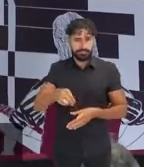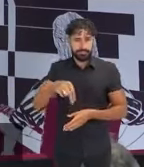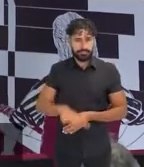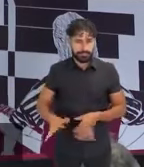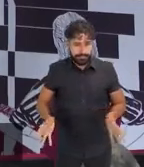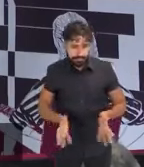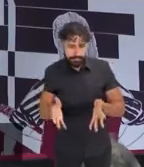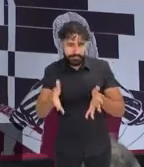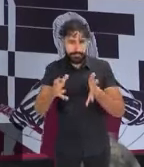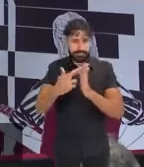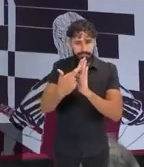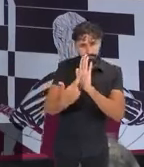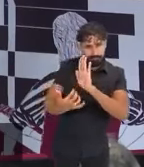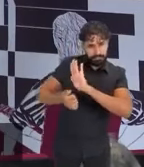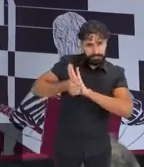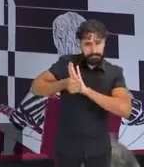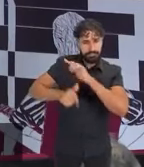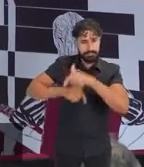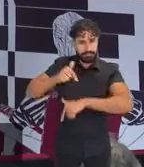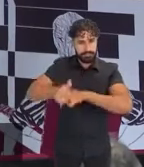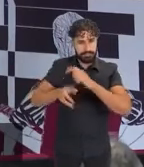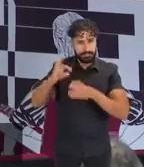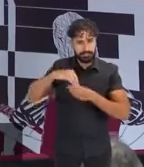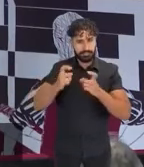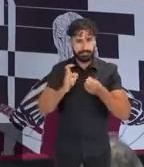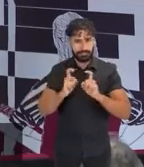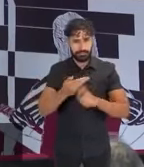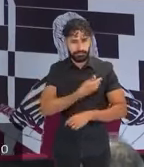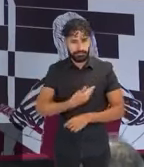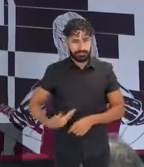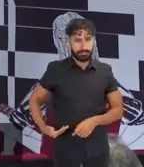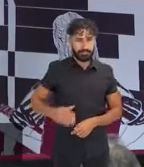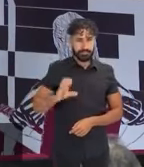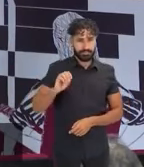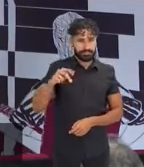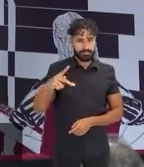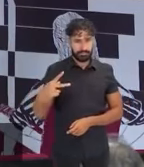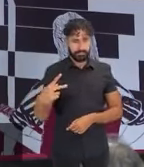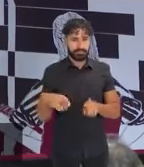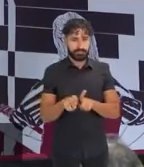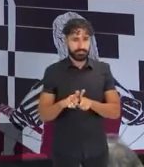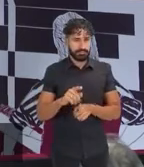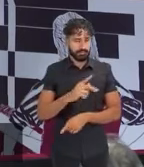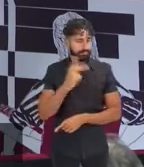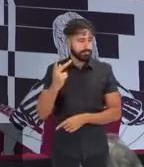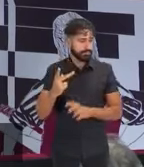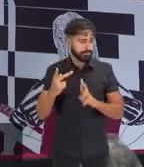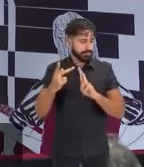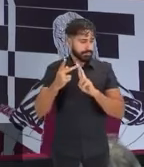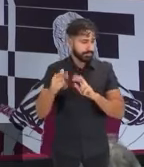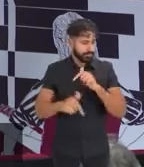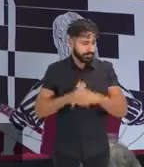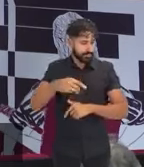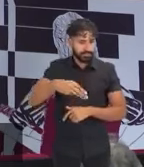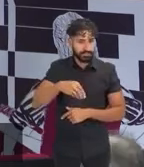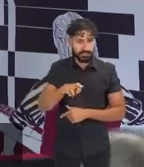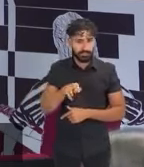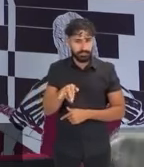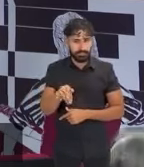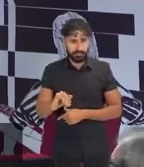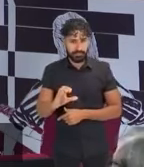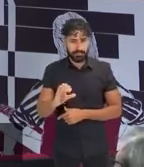Promoção da Regularidade do Trabalho na Administração Pública, CONAP, e Procuradora do Trabalho, Marici Coelho de